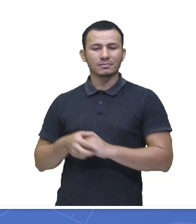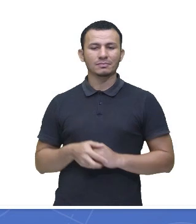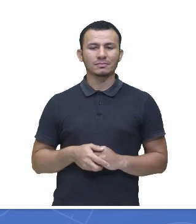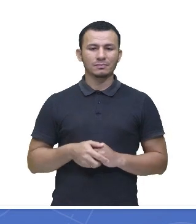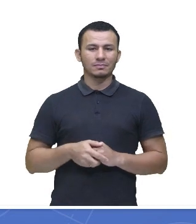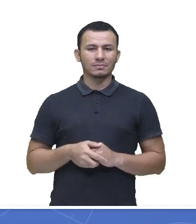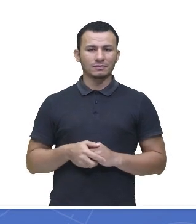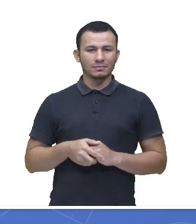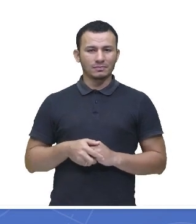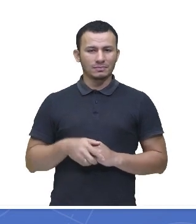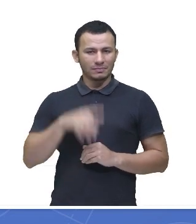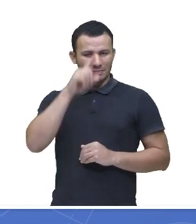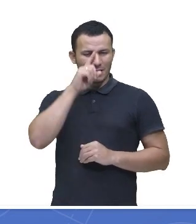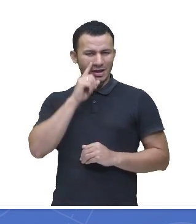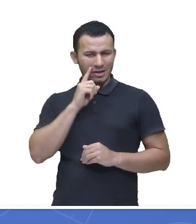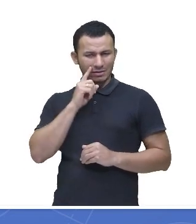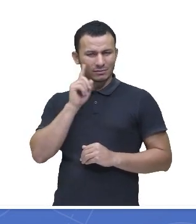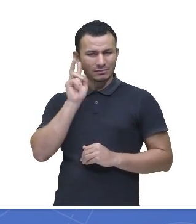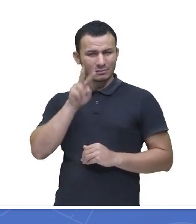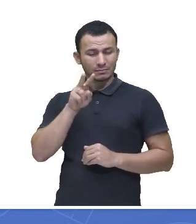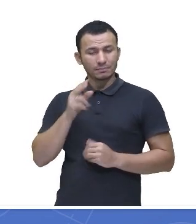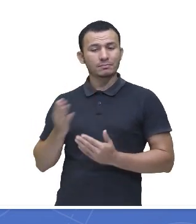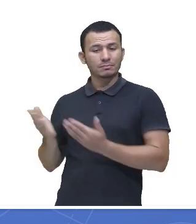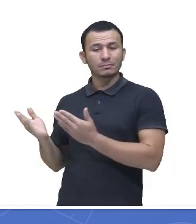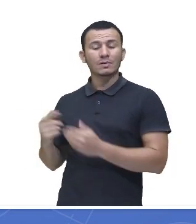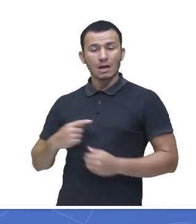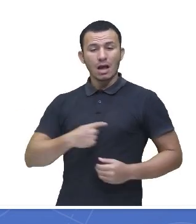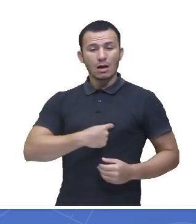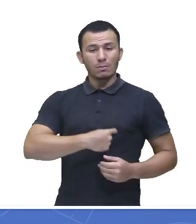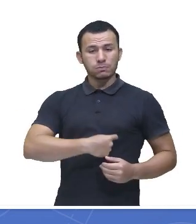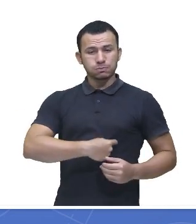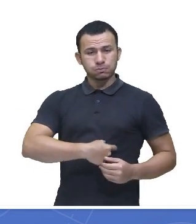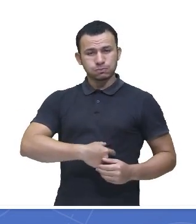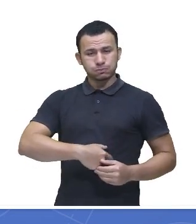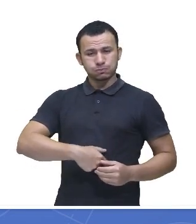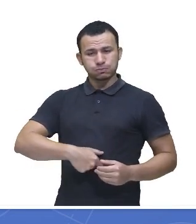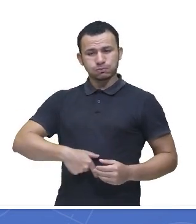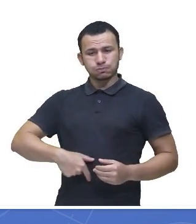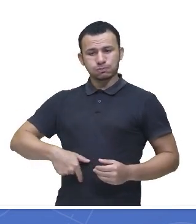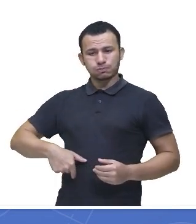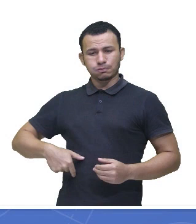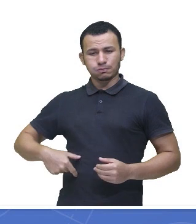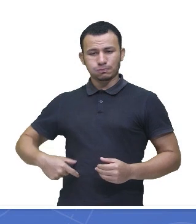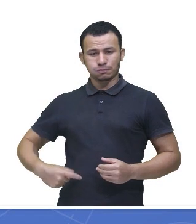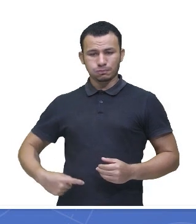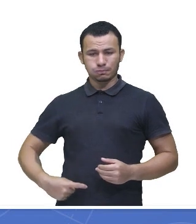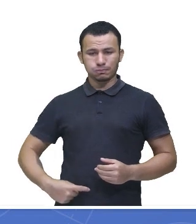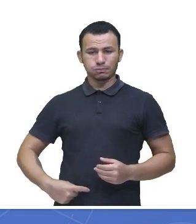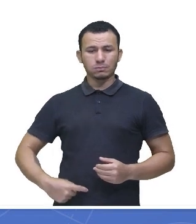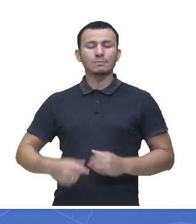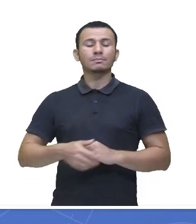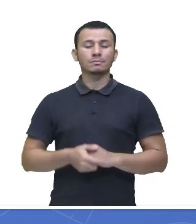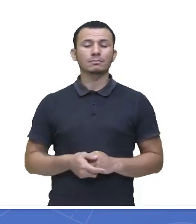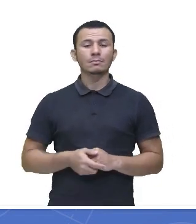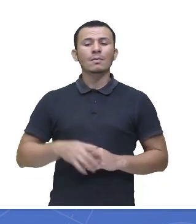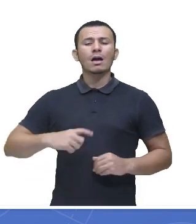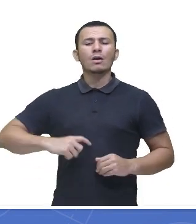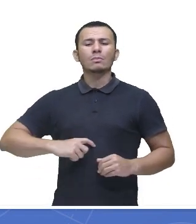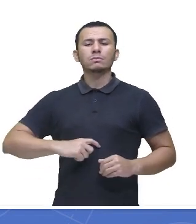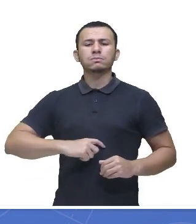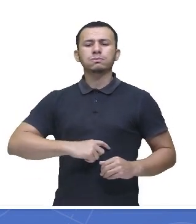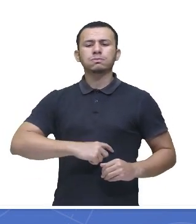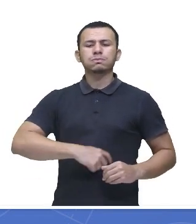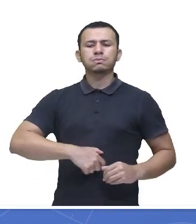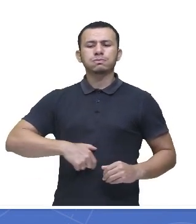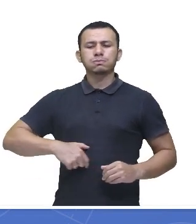aqui, ó, tá? Em amarelinho, beleza? Esse é todo o meu intestino grosso. Muito bem. Lá no intestino grosso,